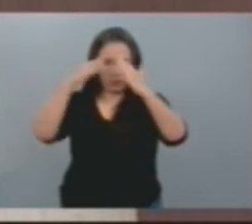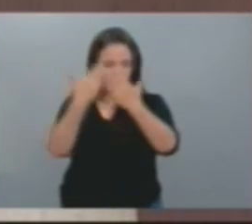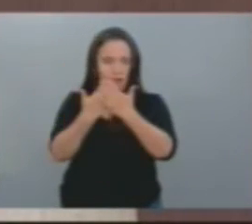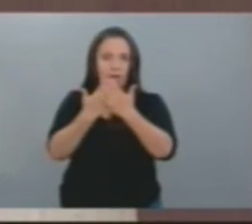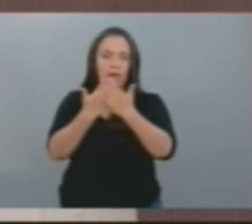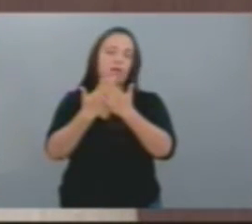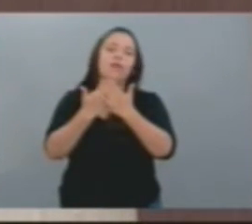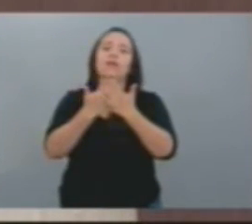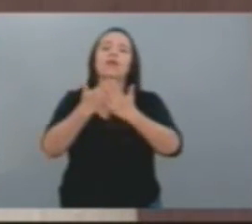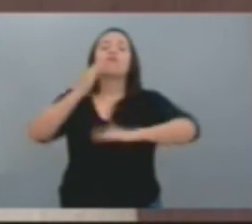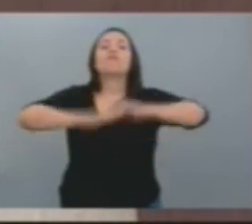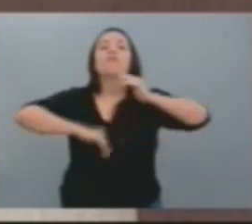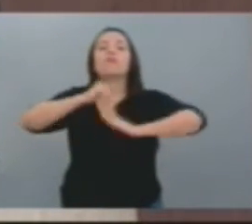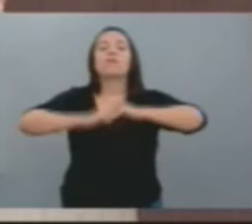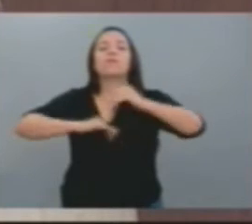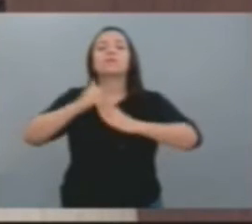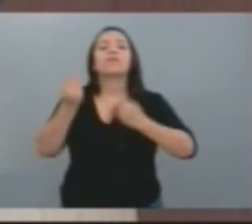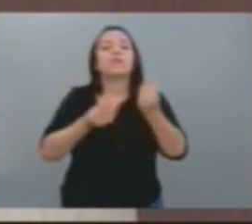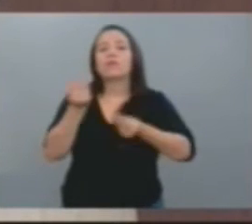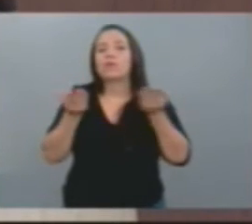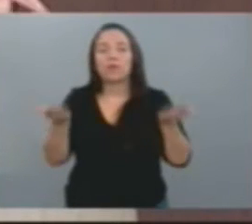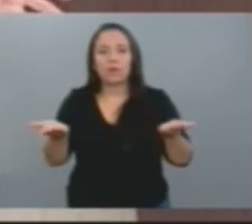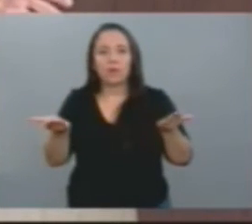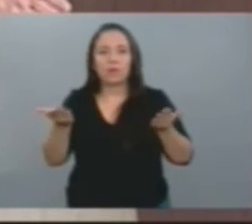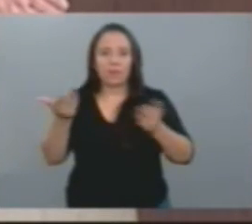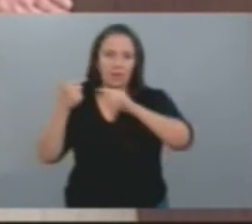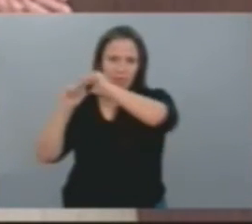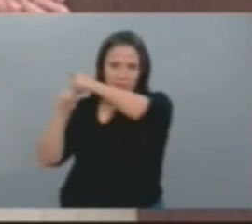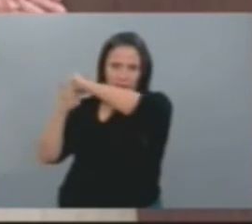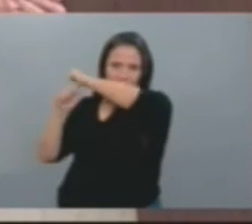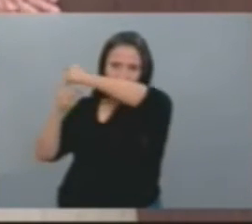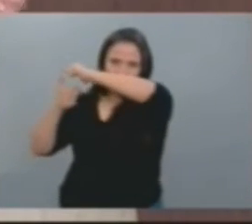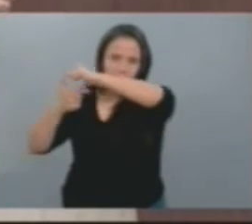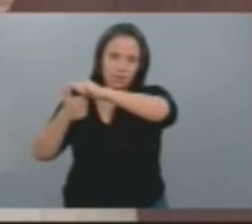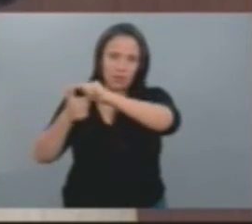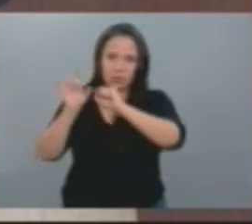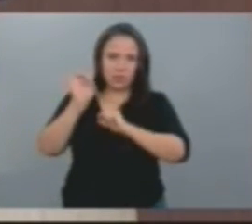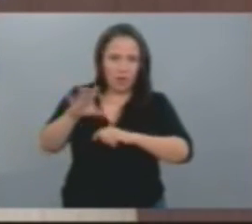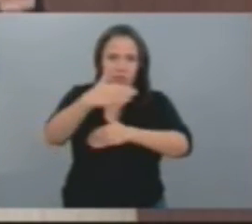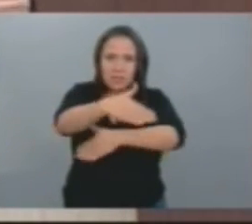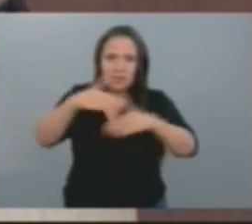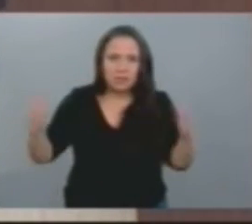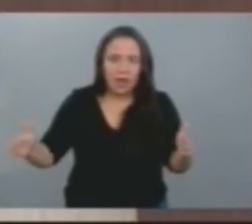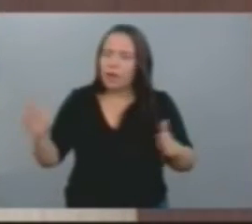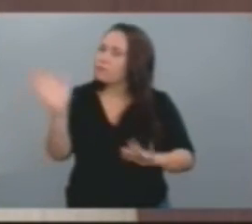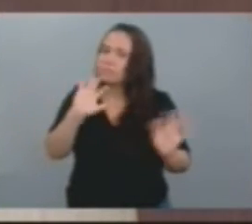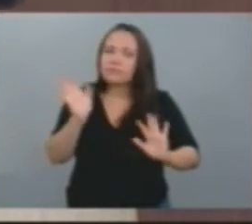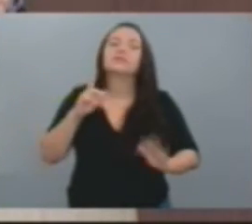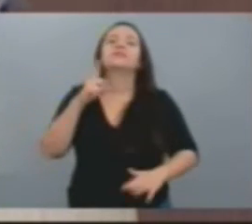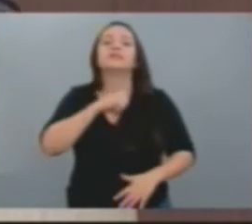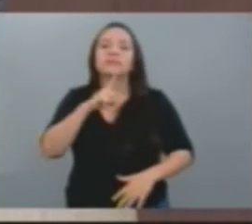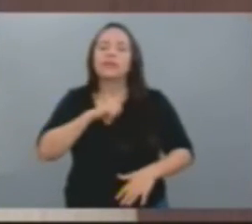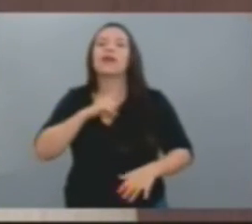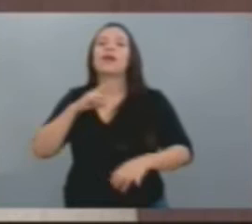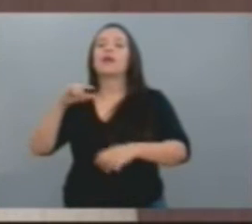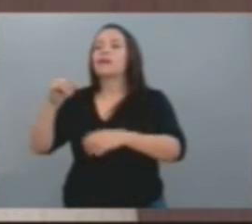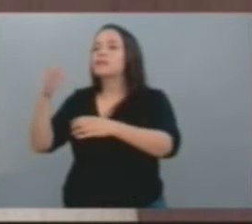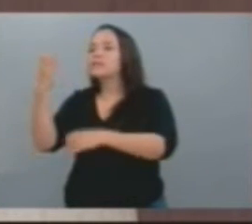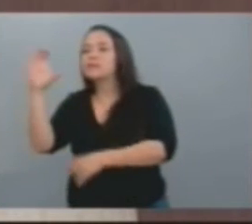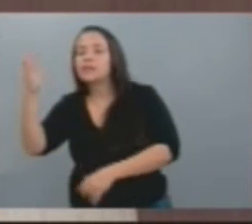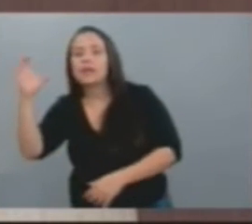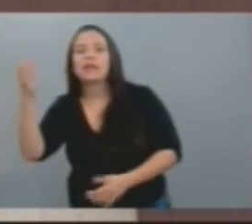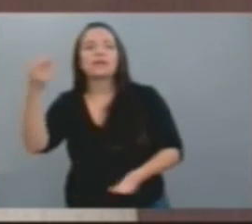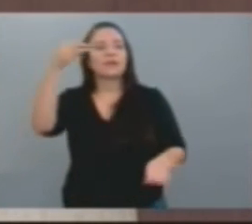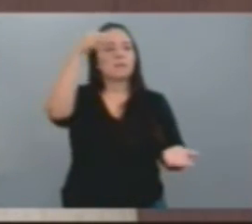ela não se dá no âmbito tradicional da sala de aula. Ela tem que se dar no laboratório de ciências, no laboratório de informática,